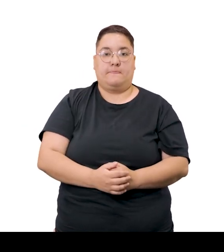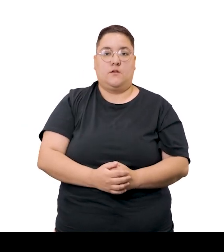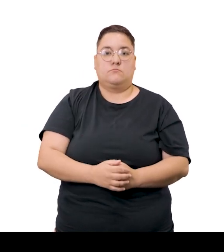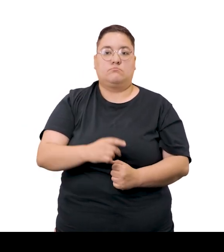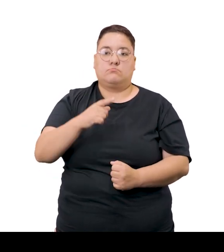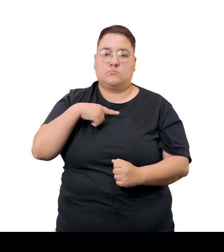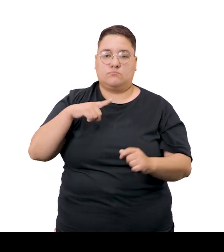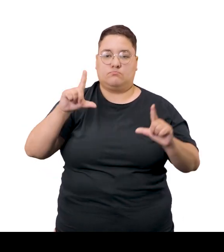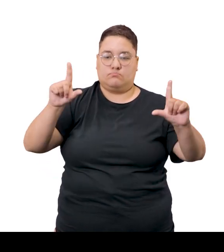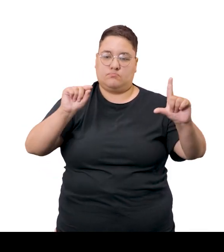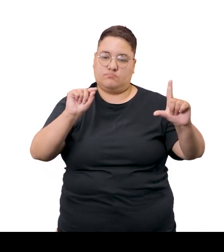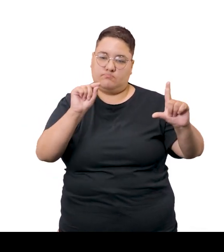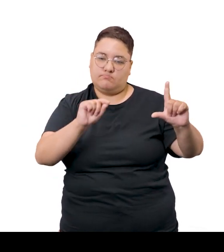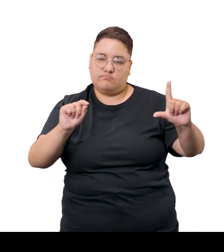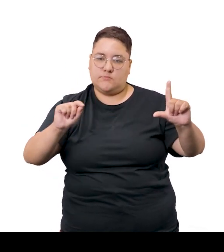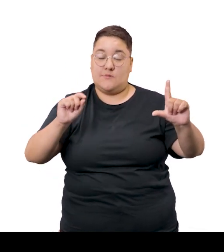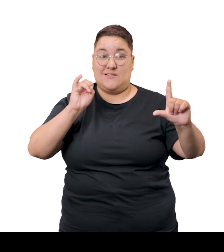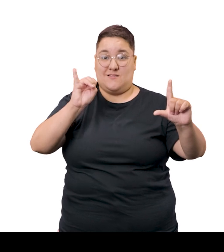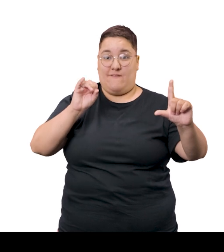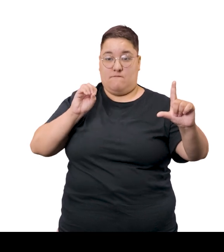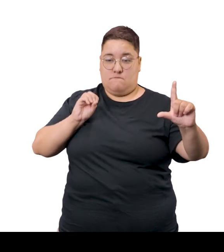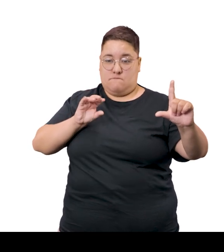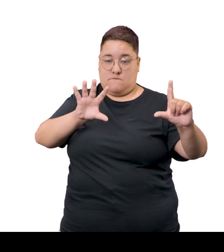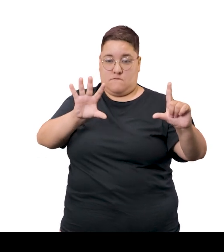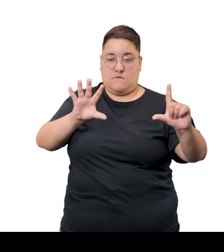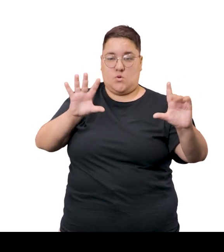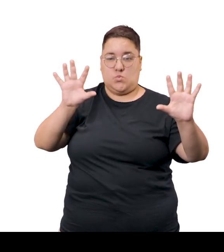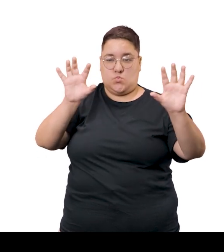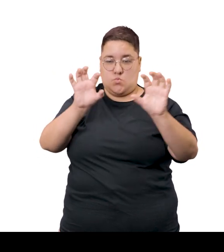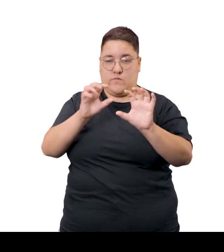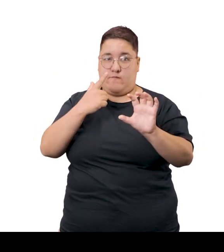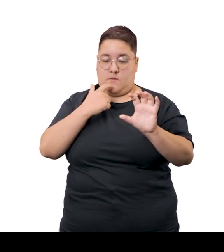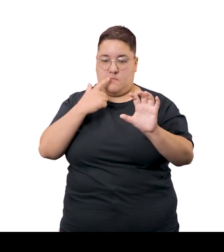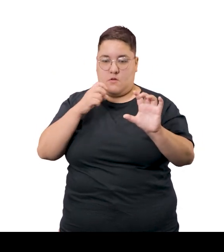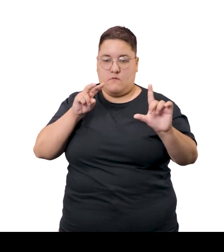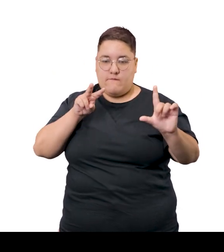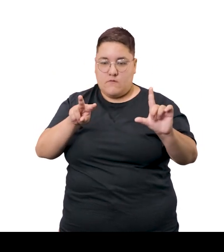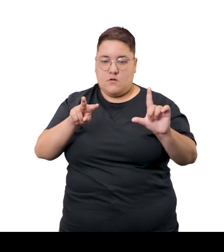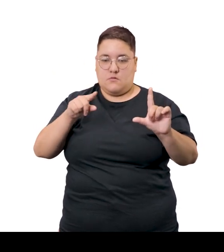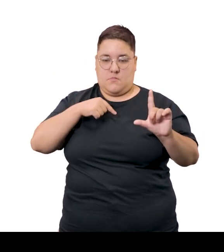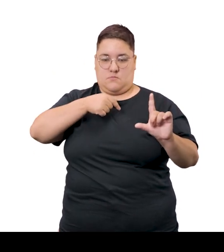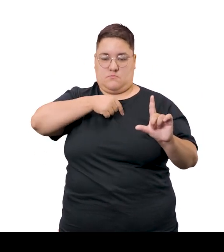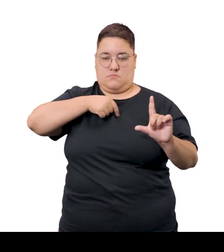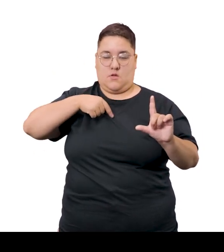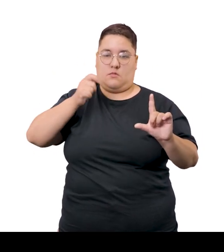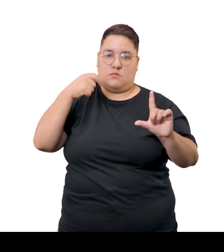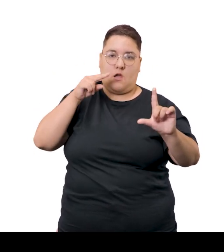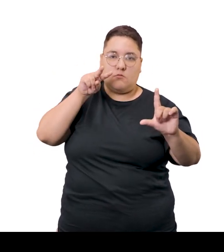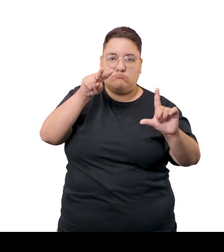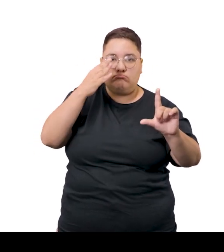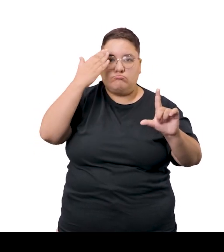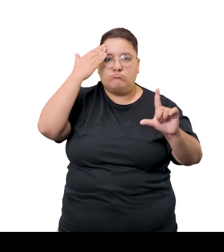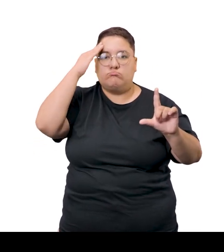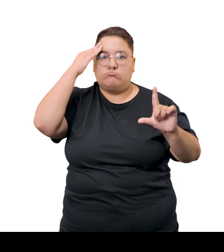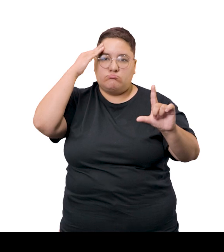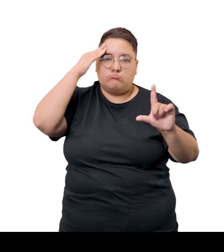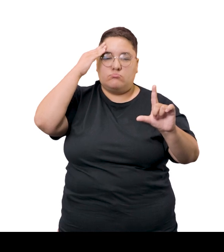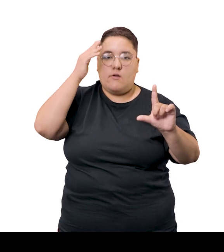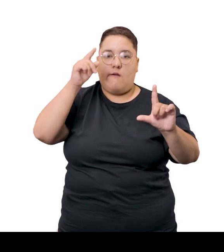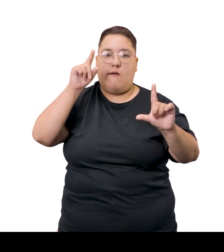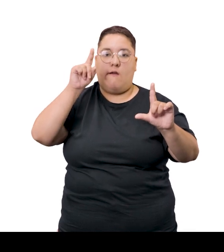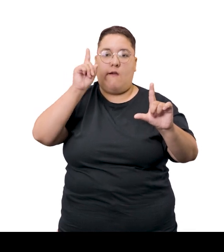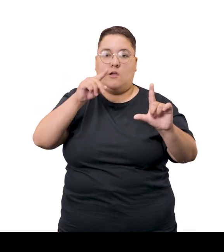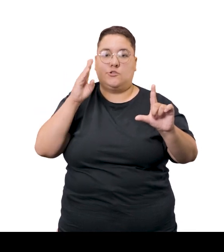presença de uma assinatura visível apenas à luz infravermelha e de uma correção à altura do peito podem reforçar a ideia